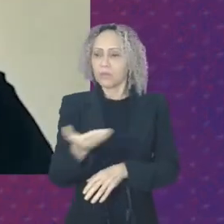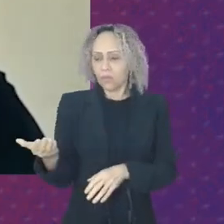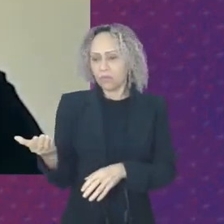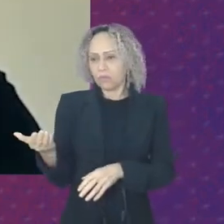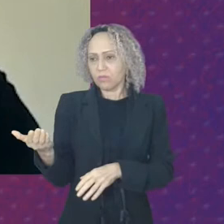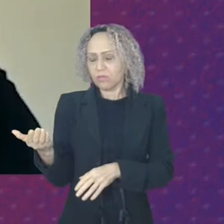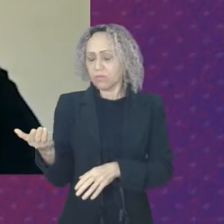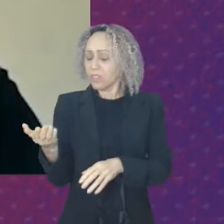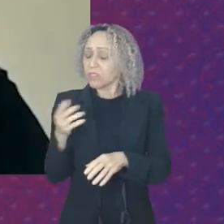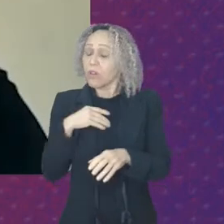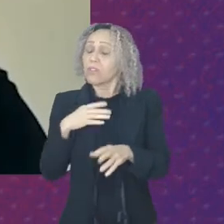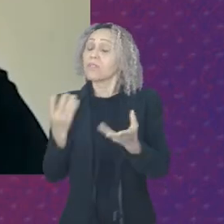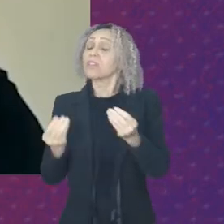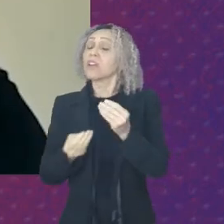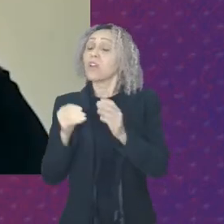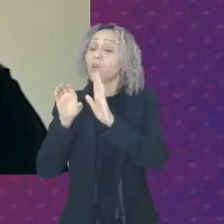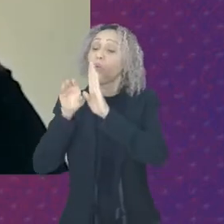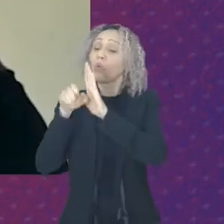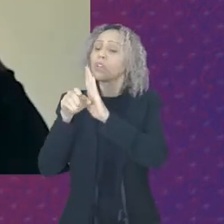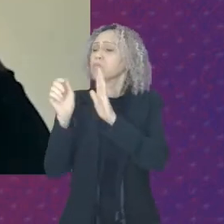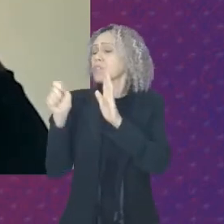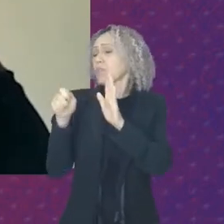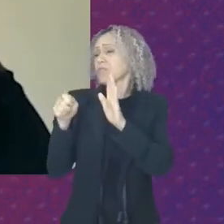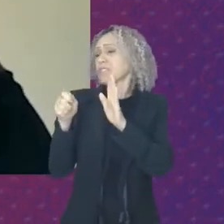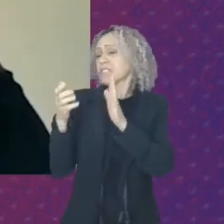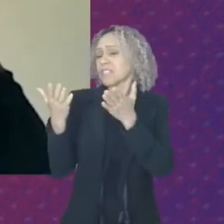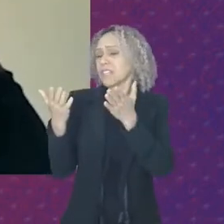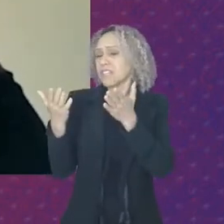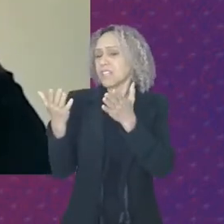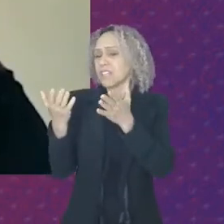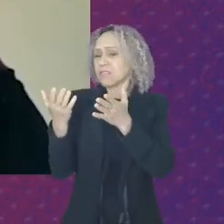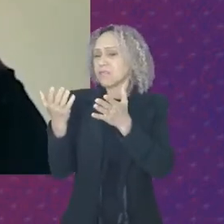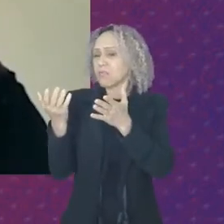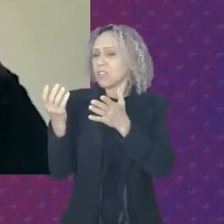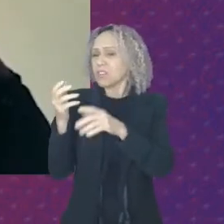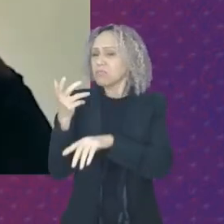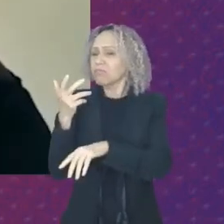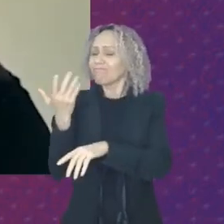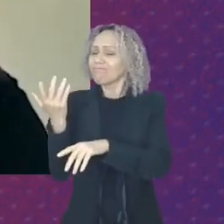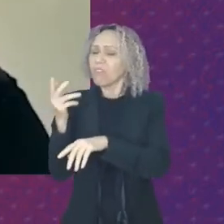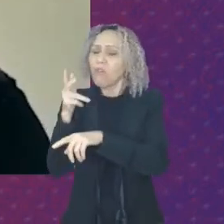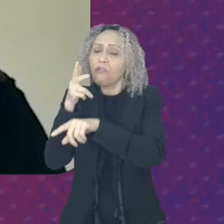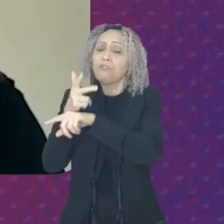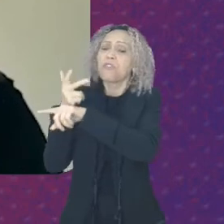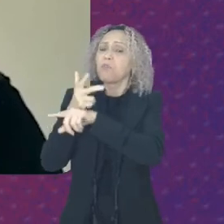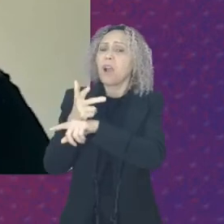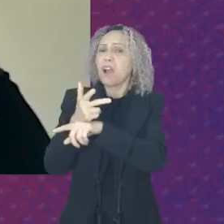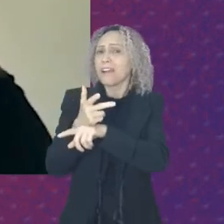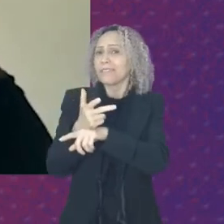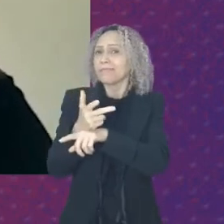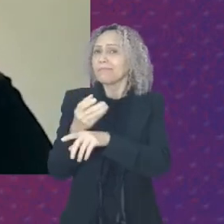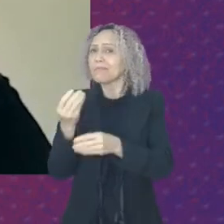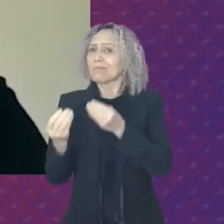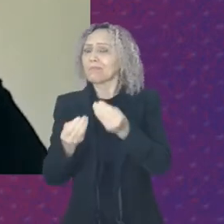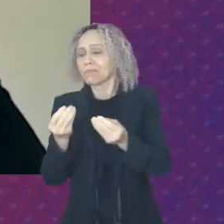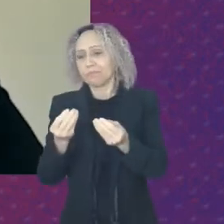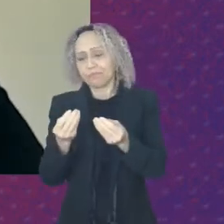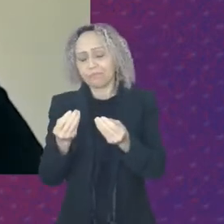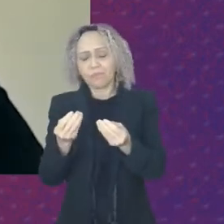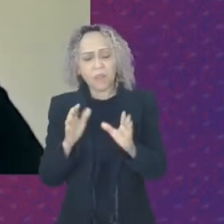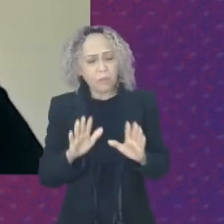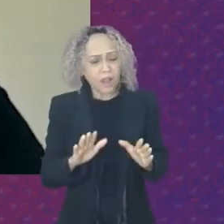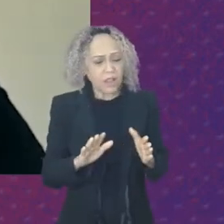virar um story que consiga chegar a mais e mais mulheres. Mas como é que a gente consegue também definir o que